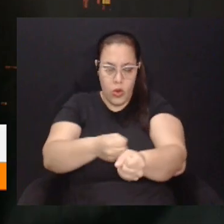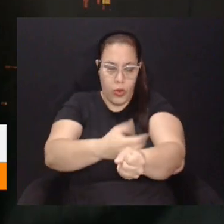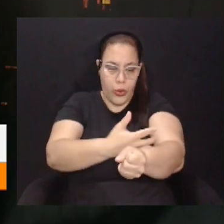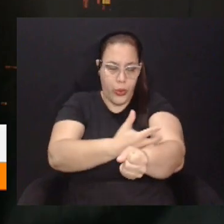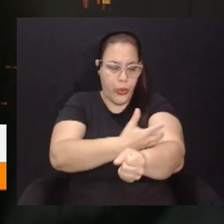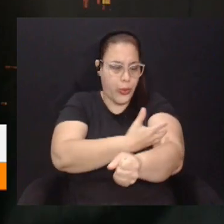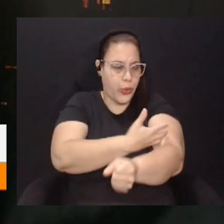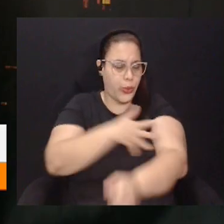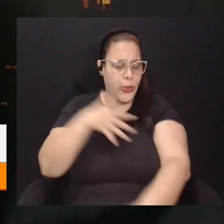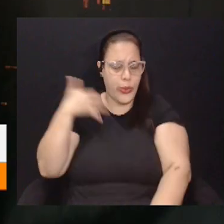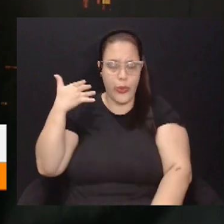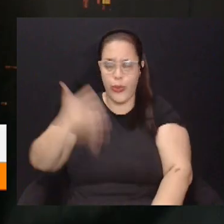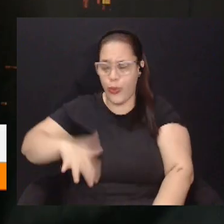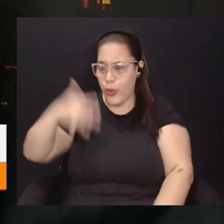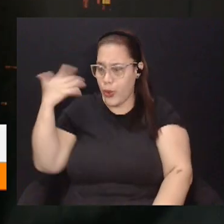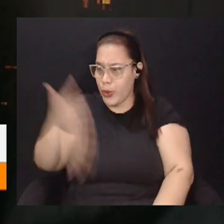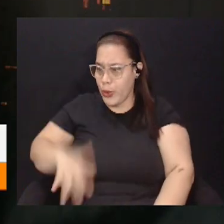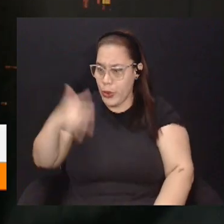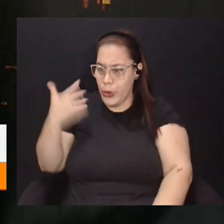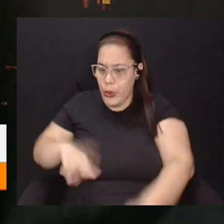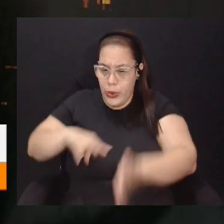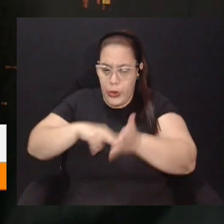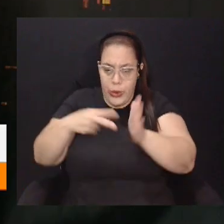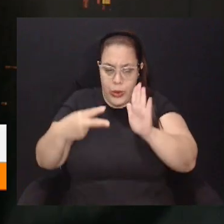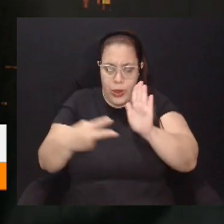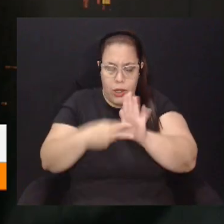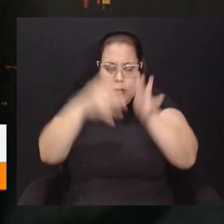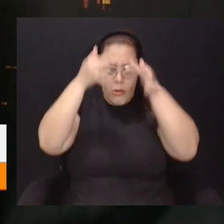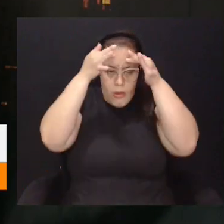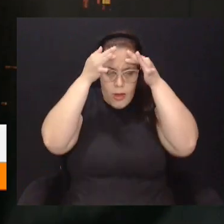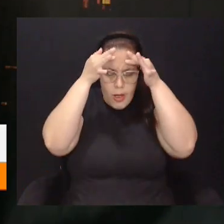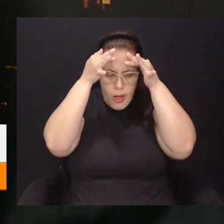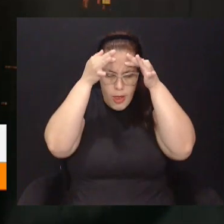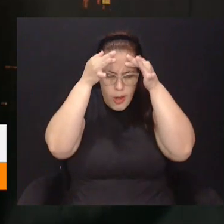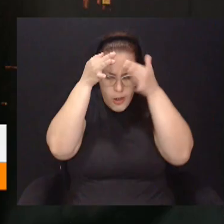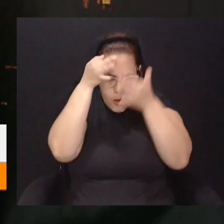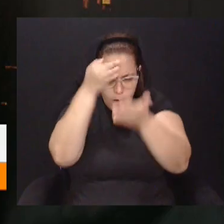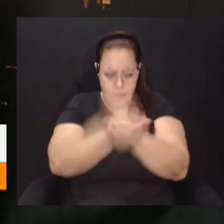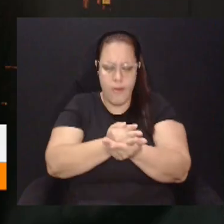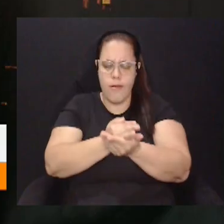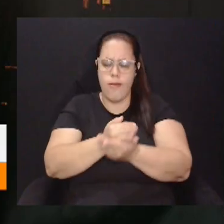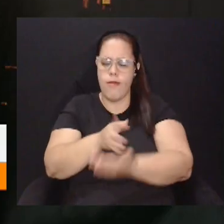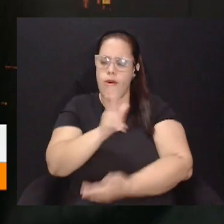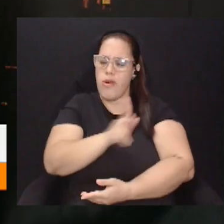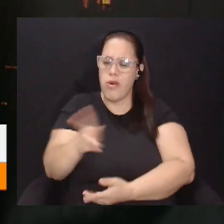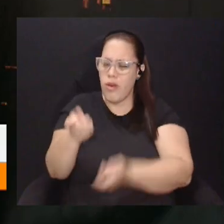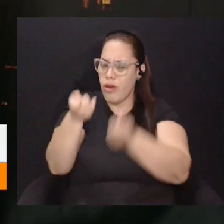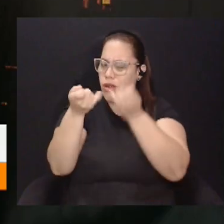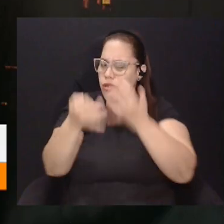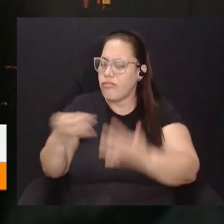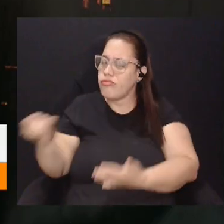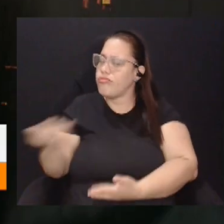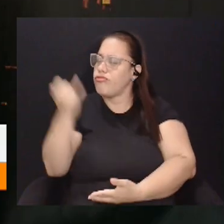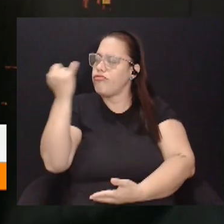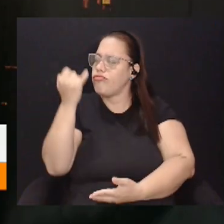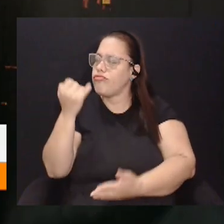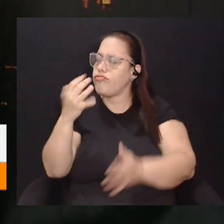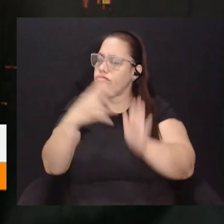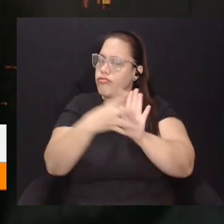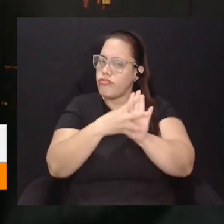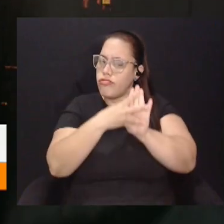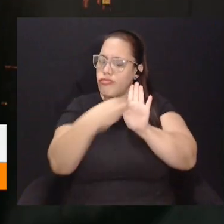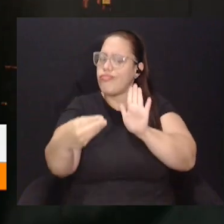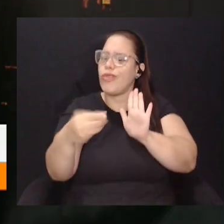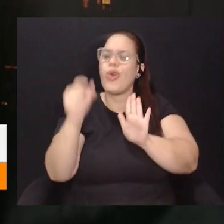muito significado, muita fé. Gostaria que o professor trouxesse a importância dessa reprodução, o que que